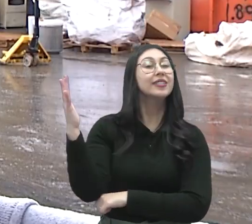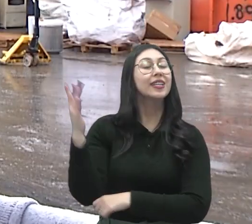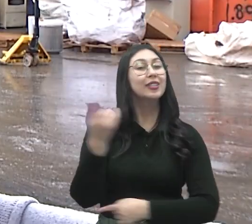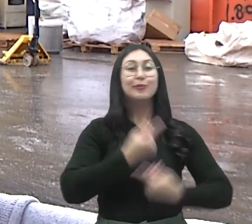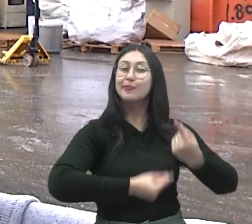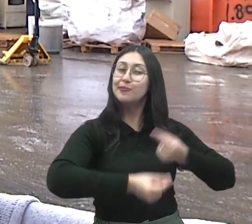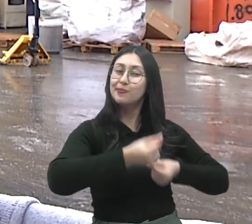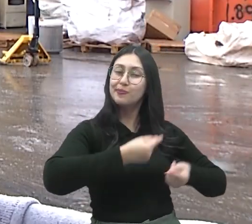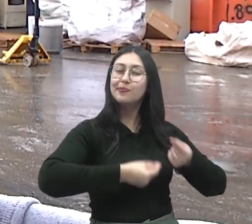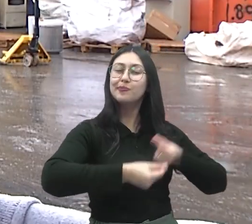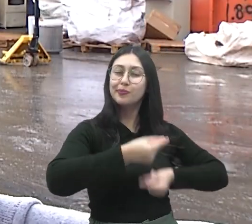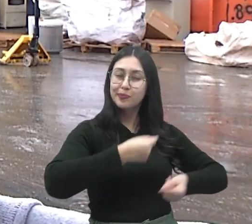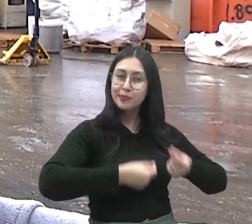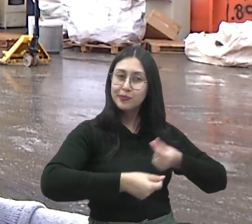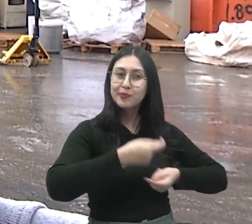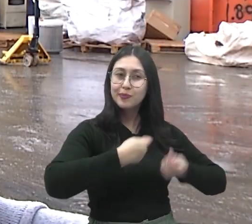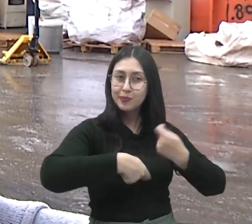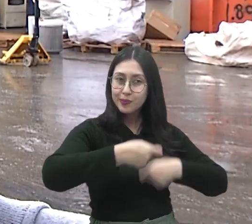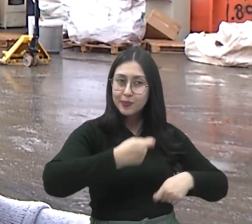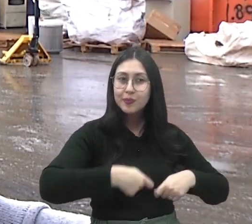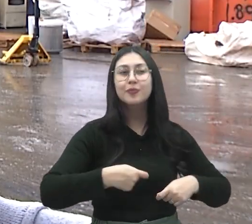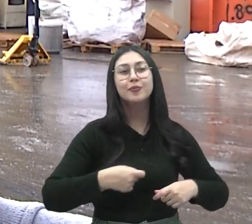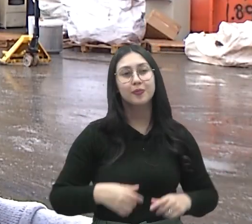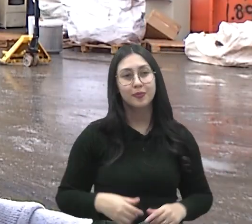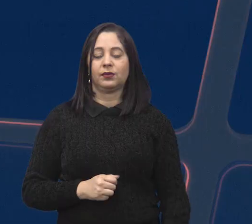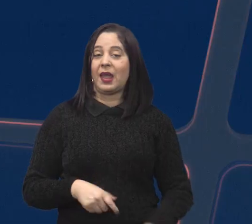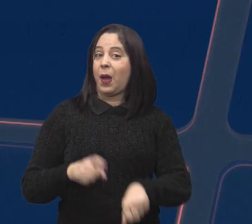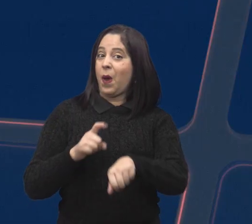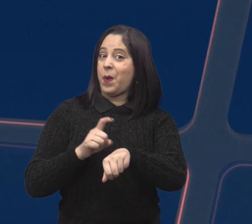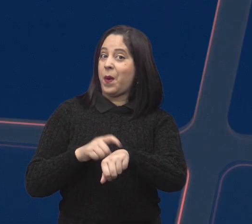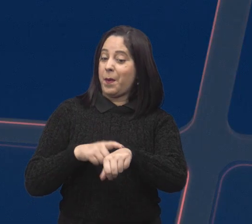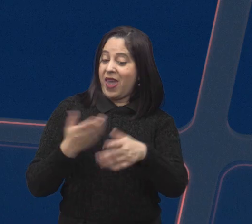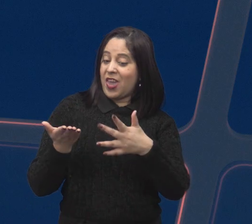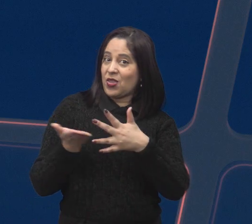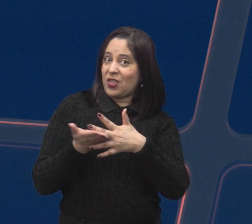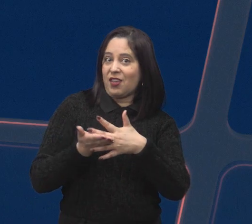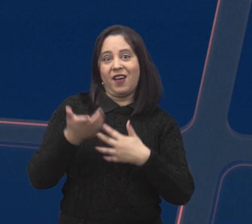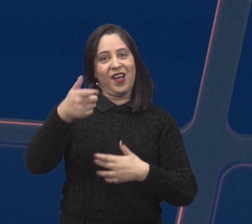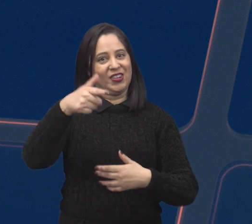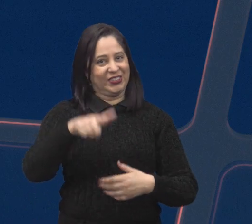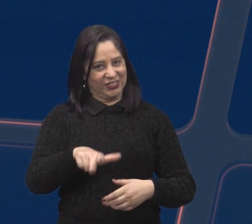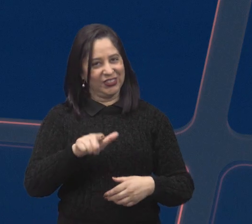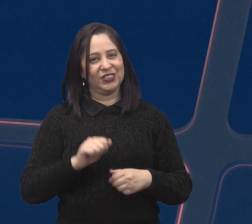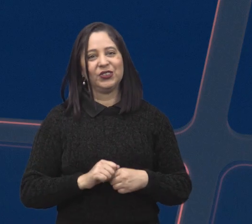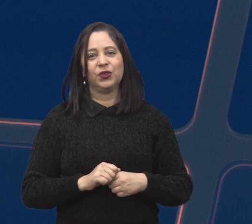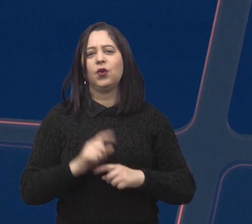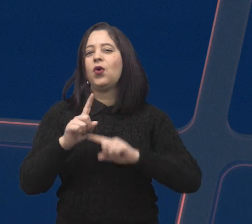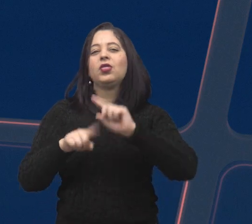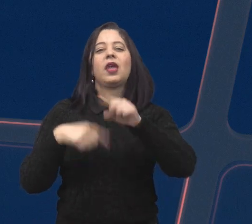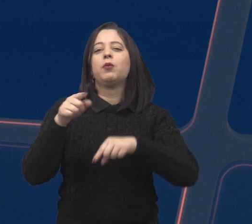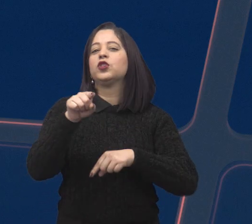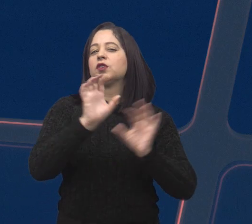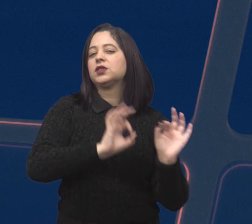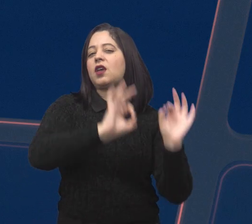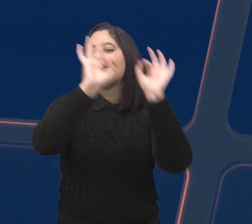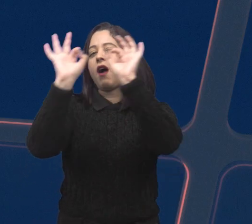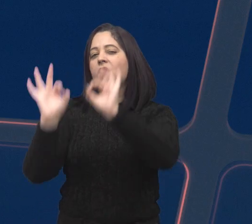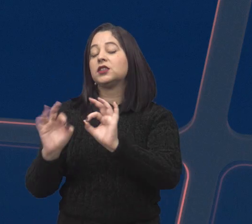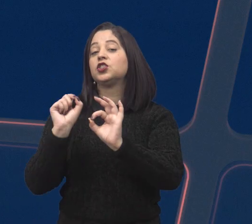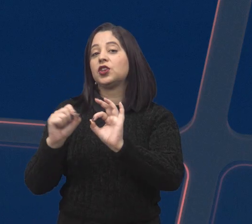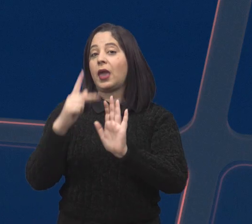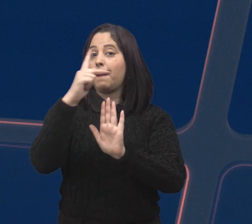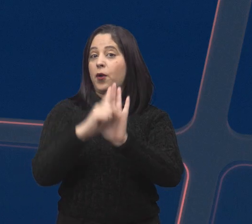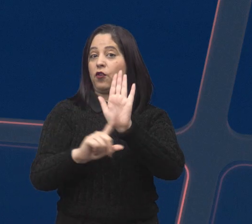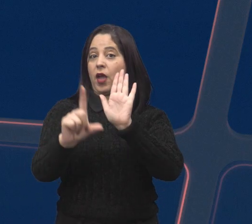ganho financeiro dentro desse processo que está sendo implantado pela prefeitura. Hora de fazer mais um intervalo e daqui a pouco você vai